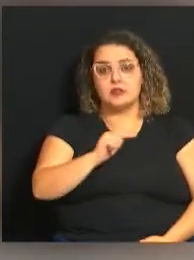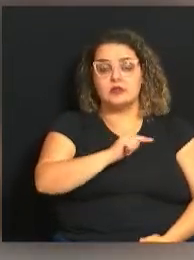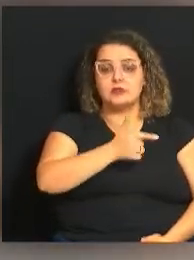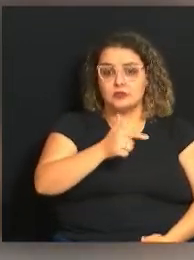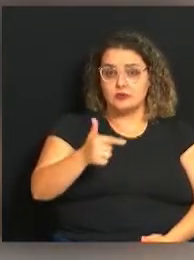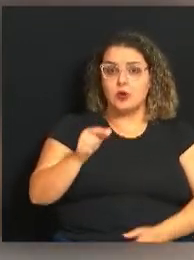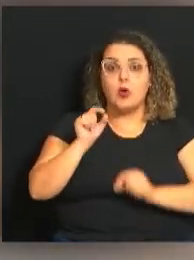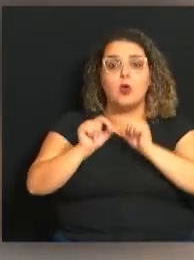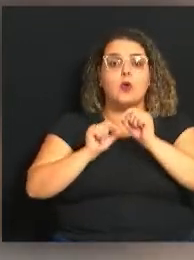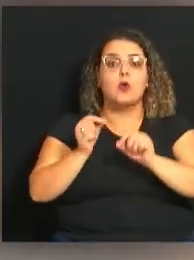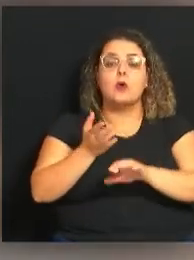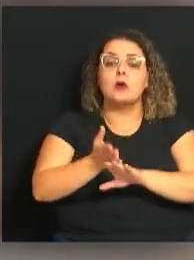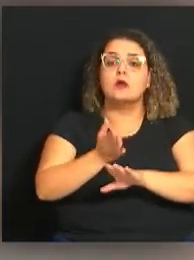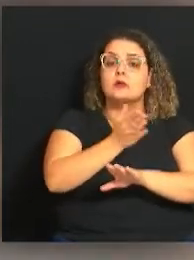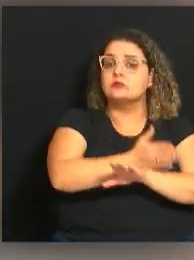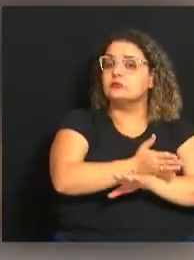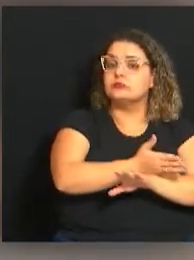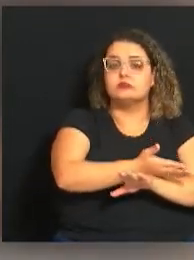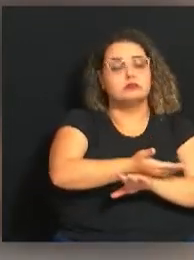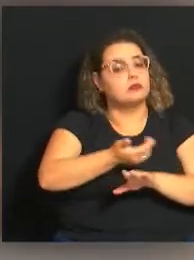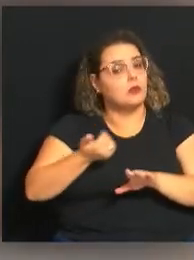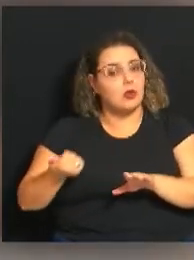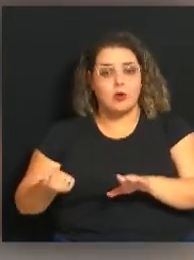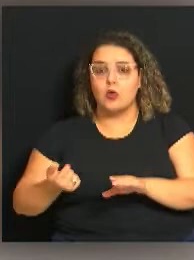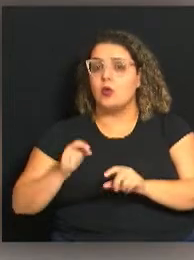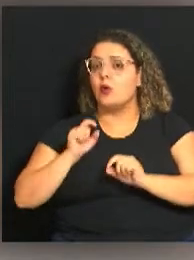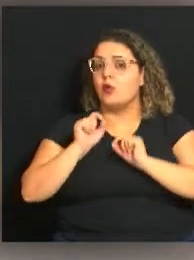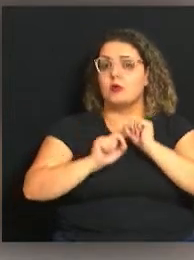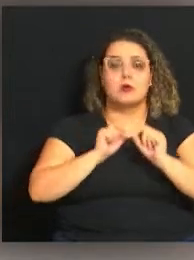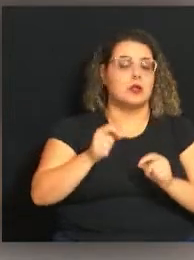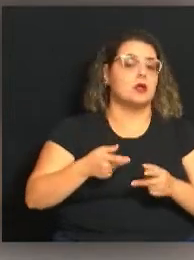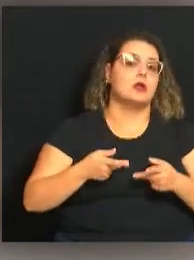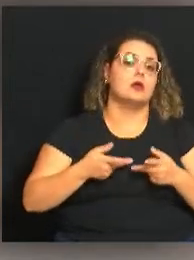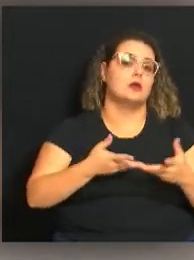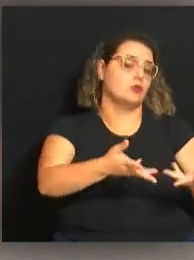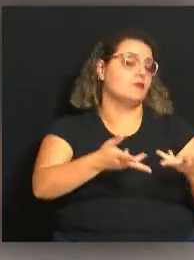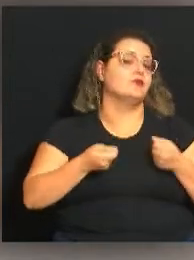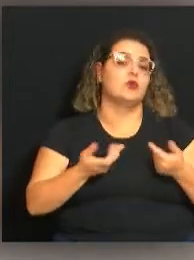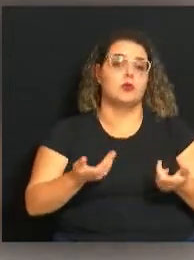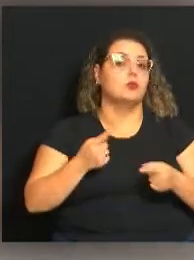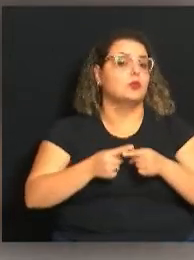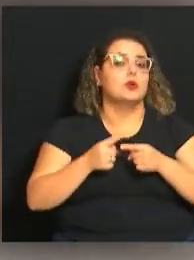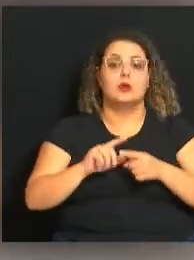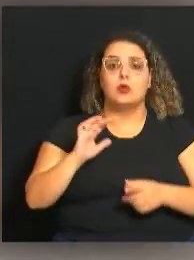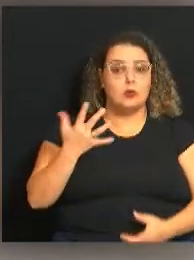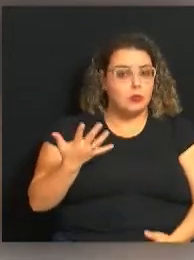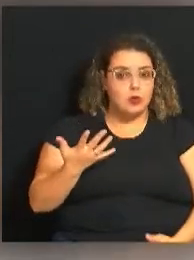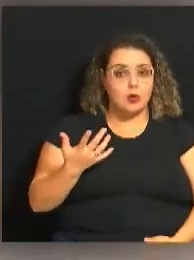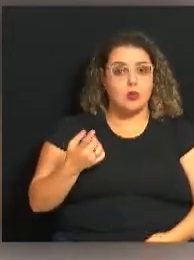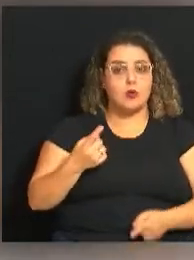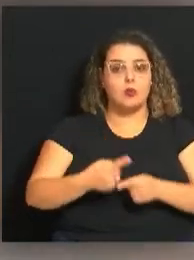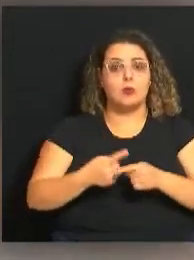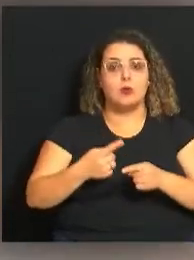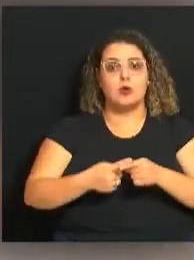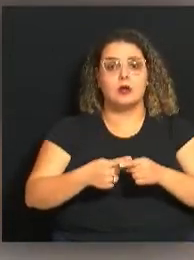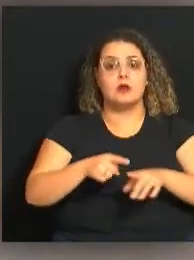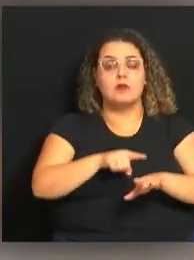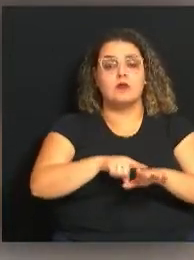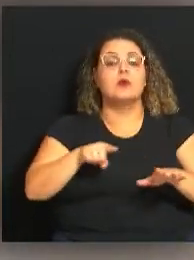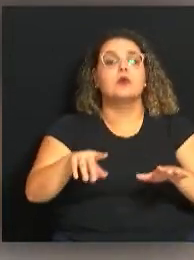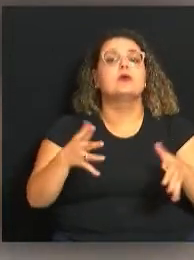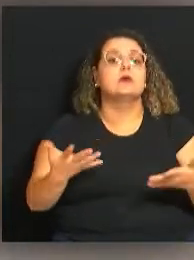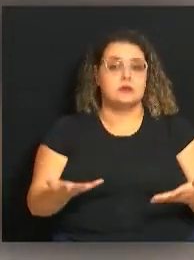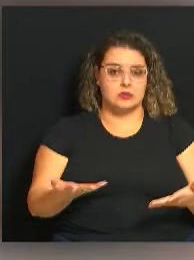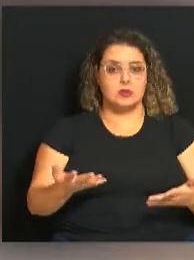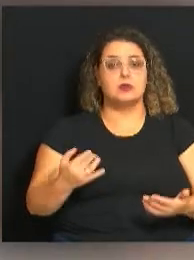de fora, quem não foi convidado e por que isso ocorreu, por que ela foi tão excludente assim. Então, é importante nós